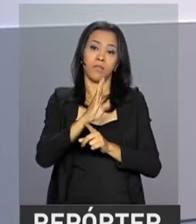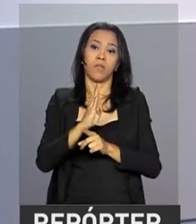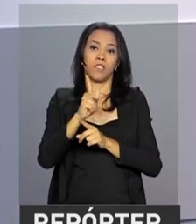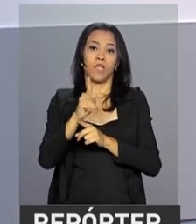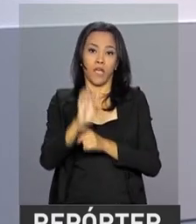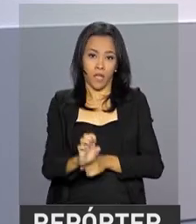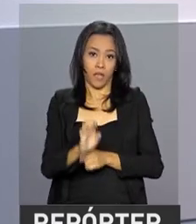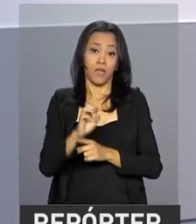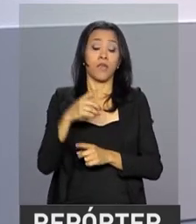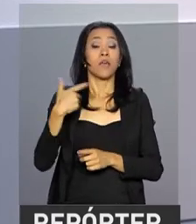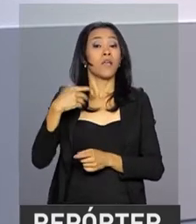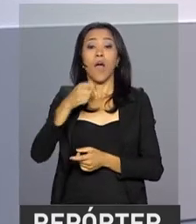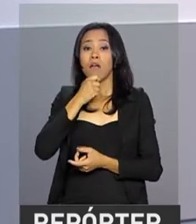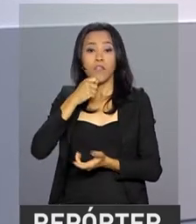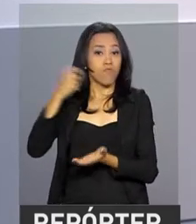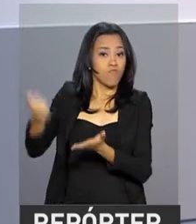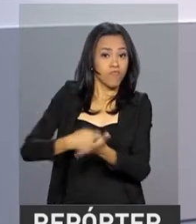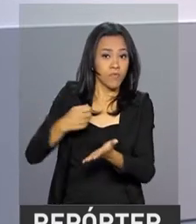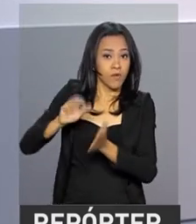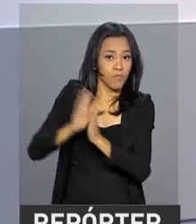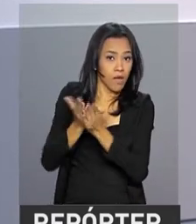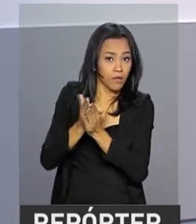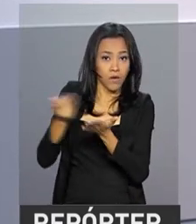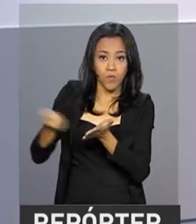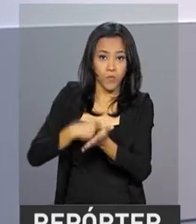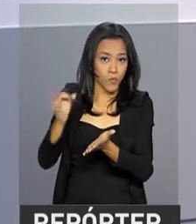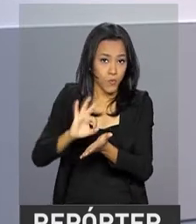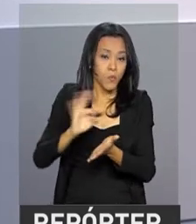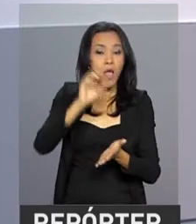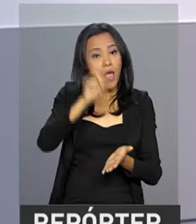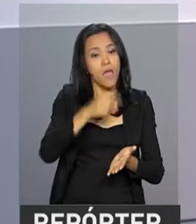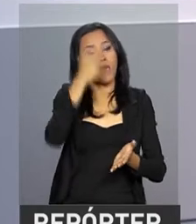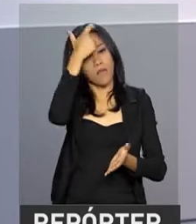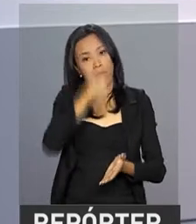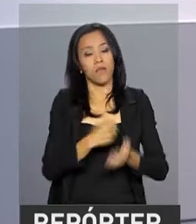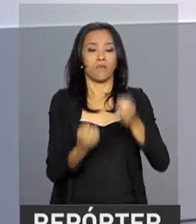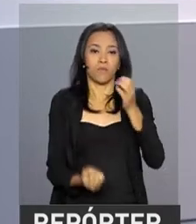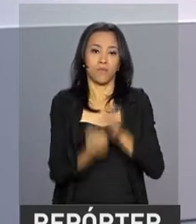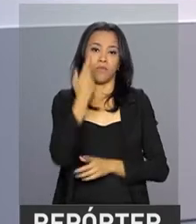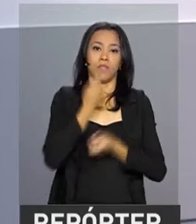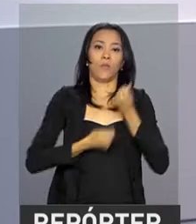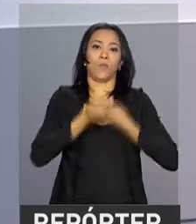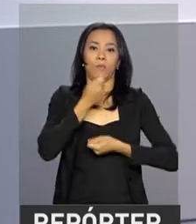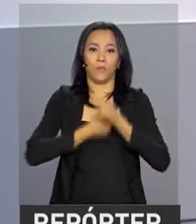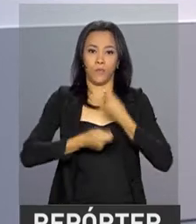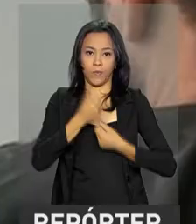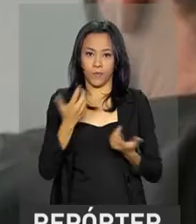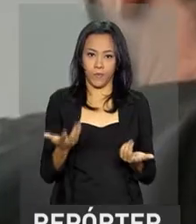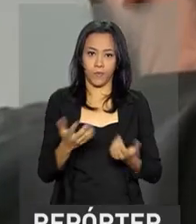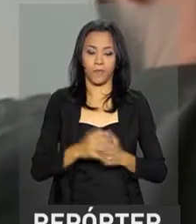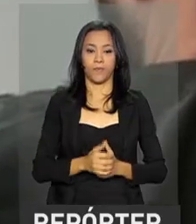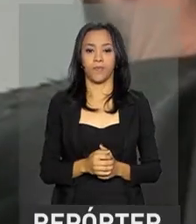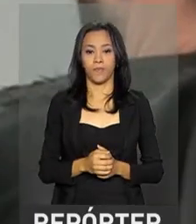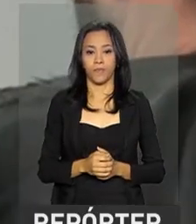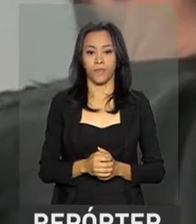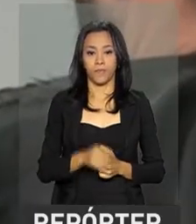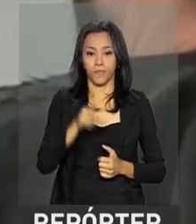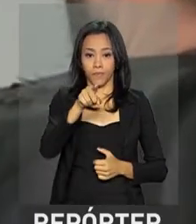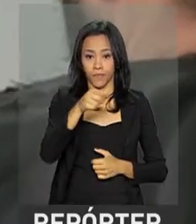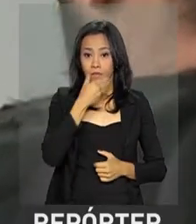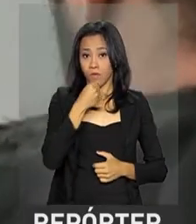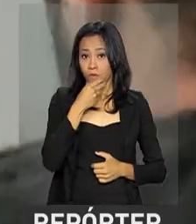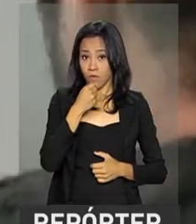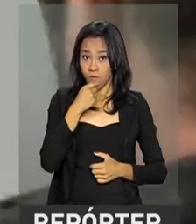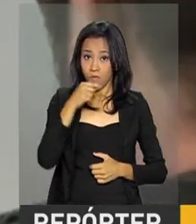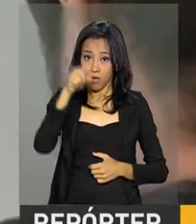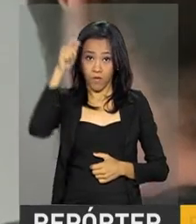informalidade uma boa opção para esses empreendedores é se tornar um microempreendedor individual o cabeleireiro